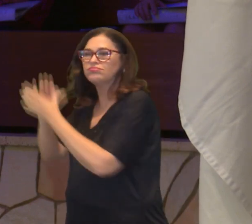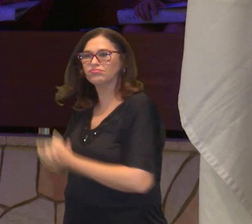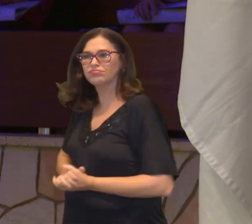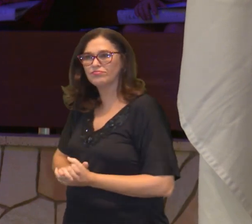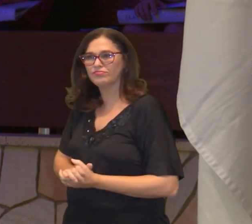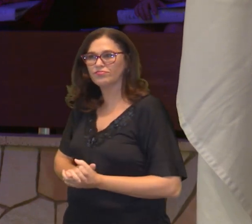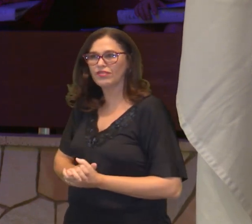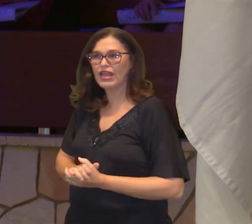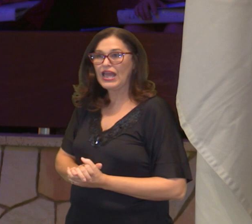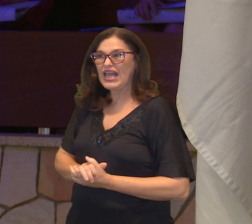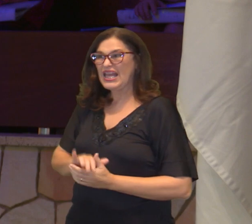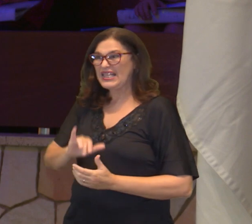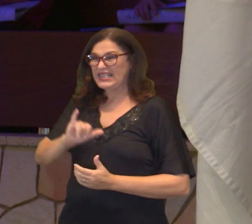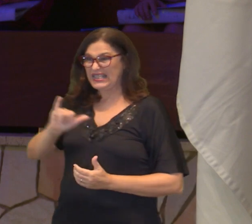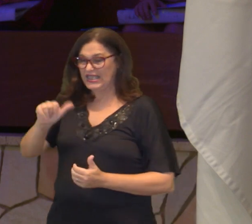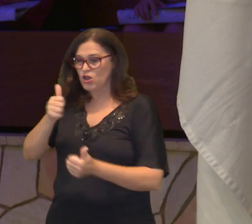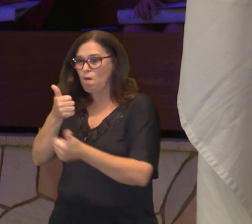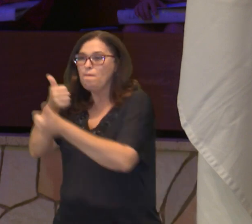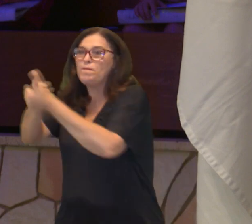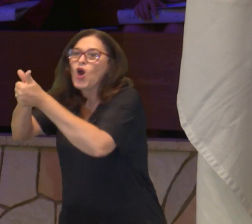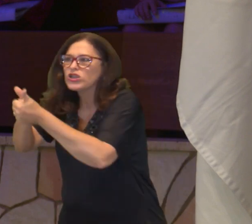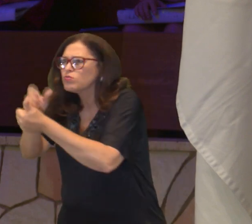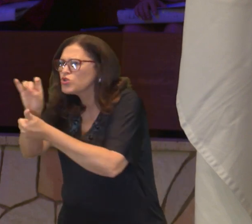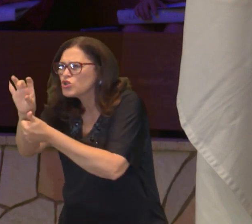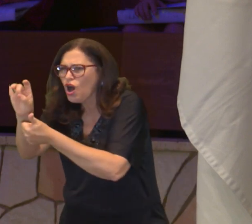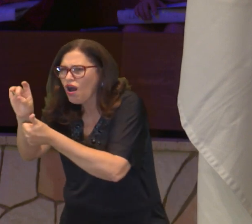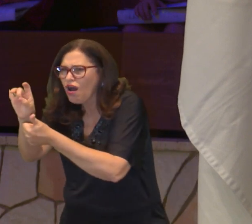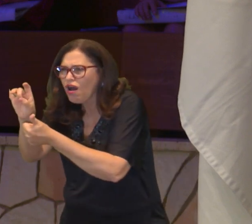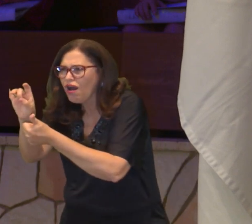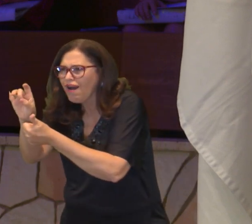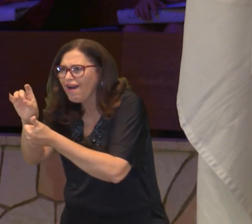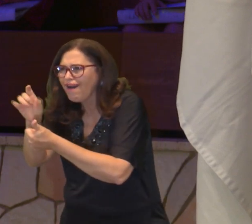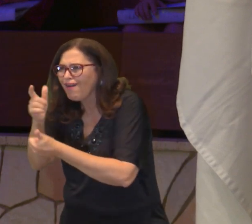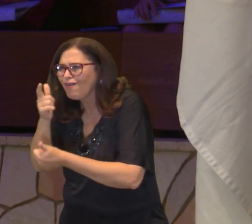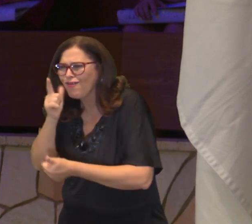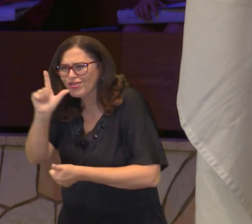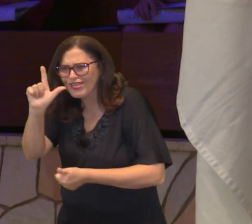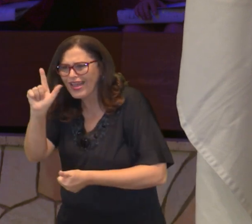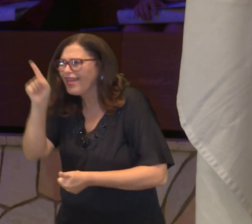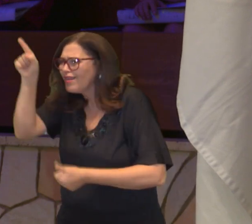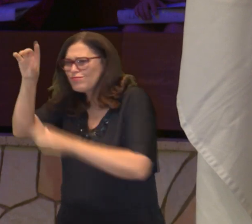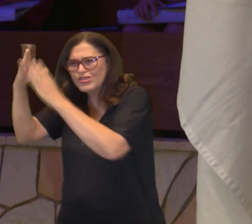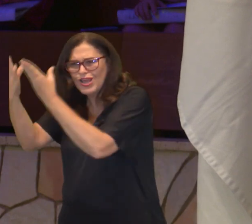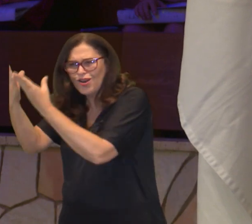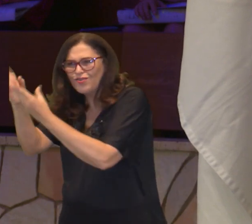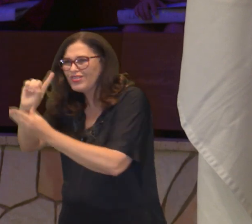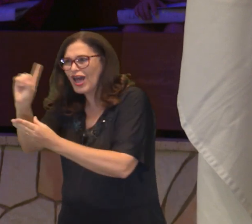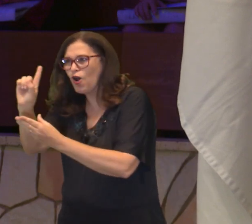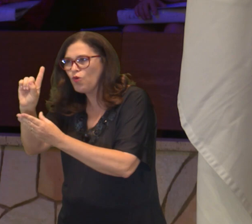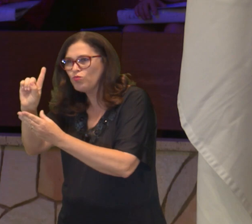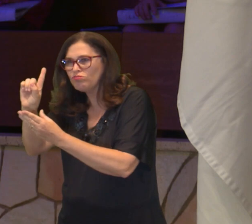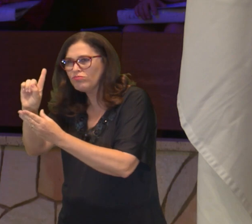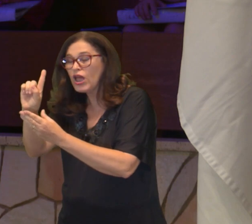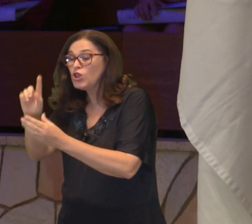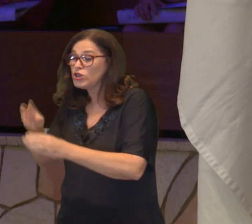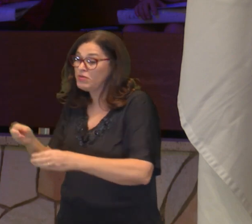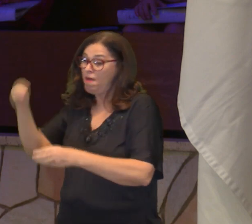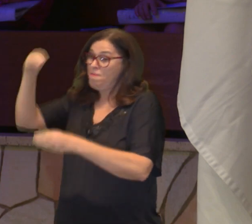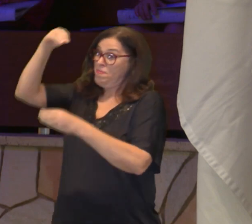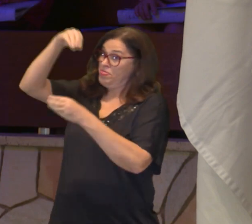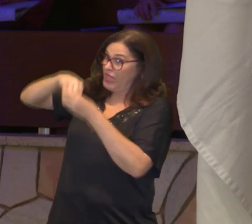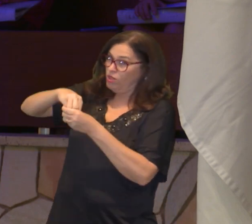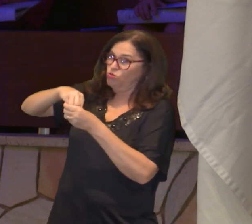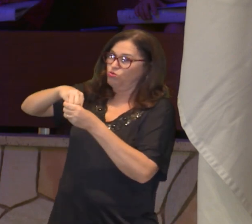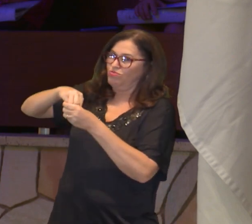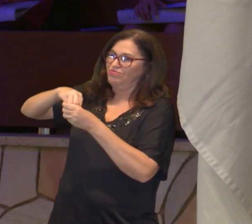amigos, estar próximo. É preciso entrar. Quem está perto está quase